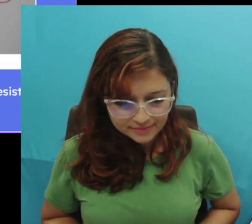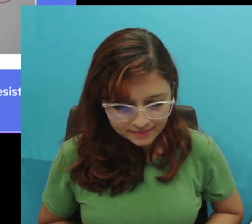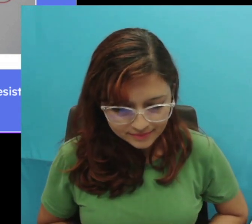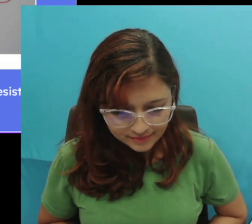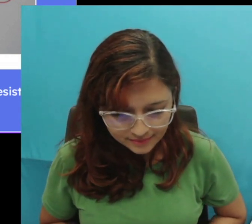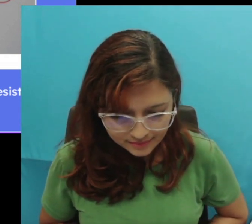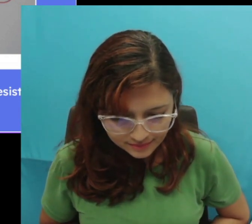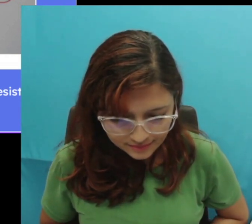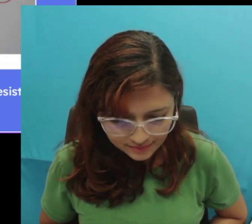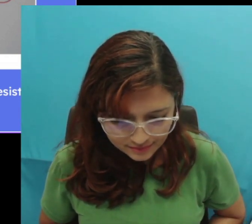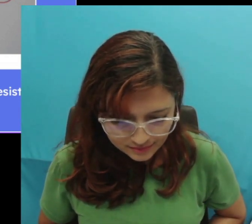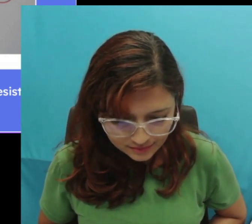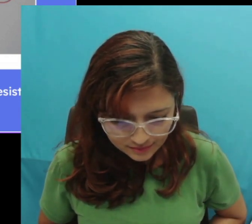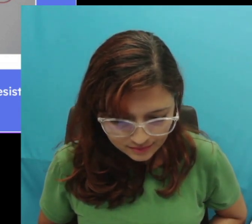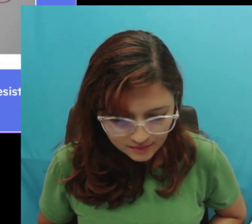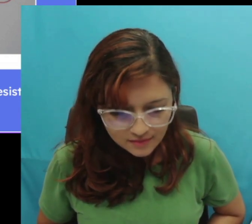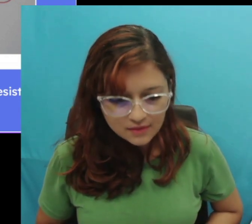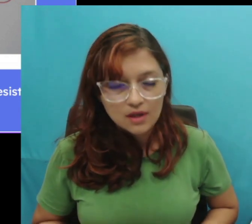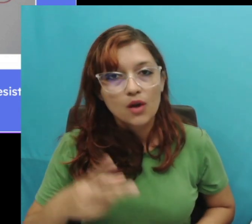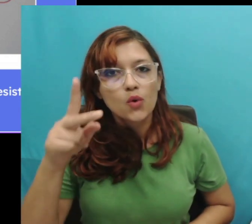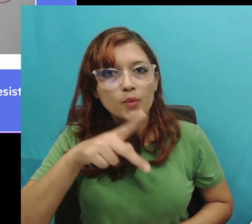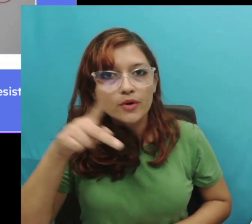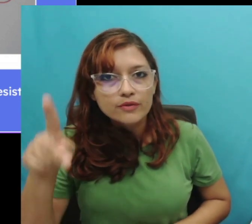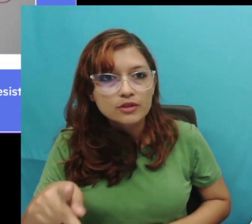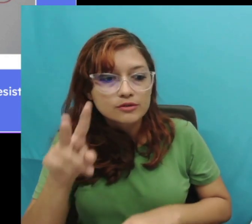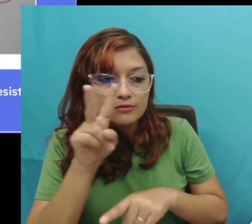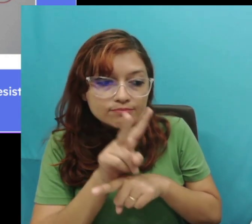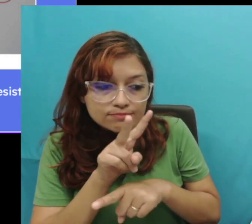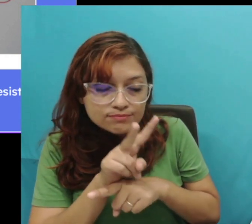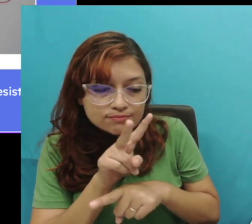Assim, todos poderiam participar.